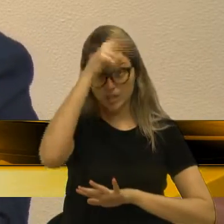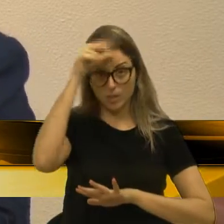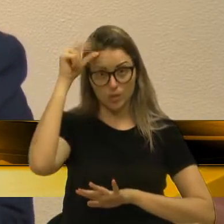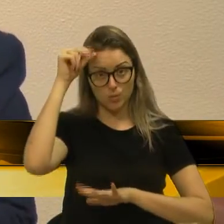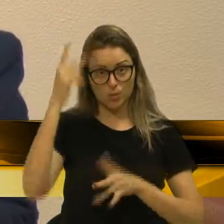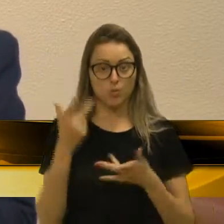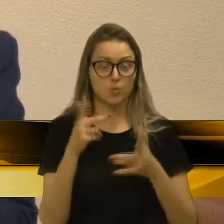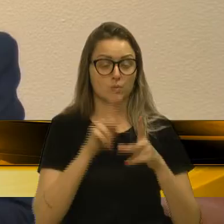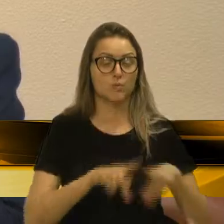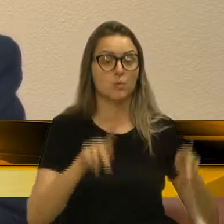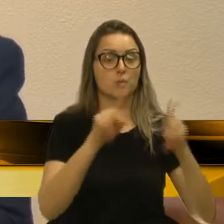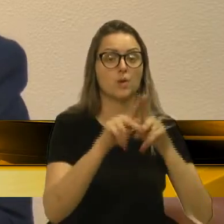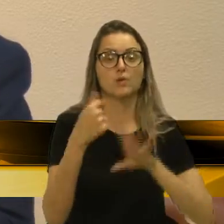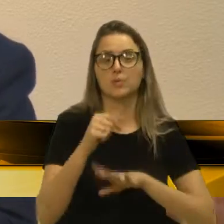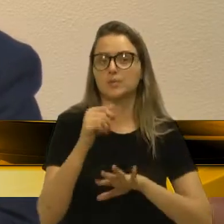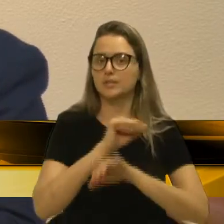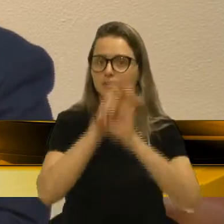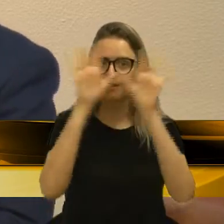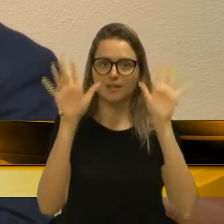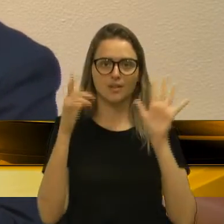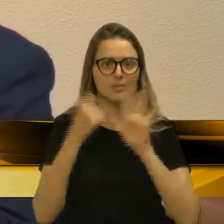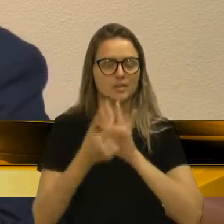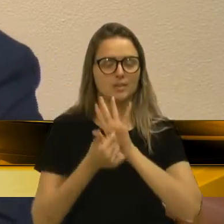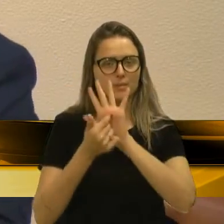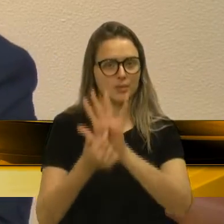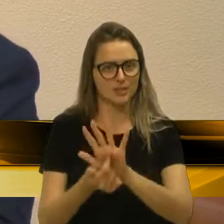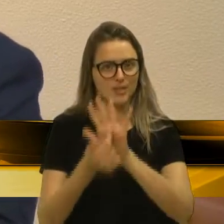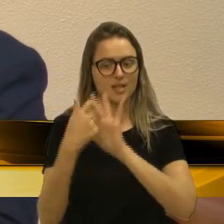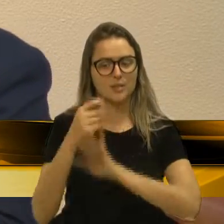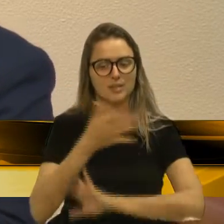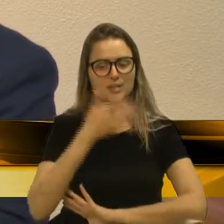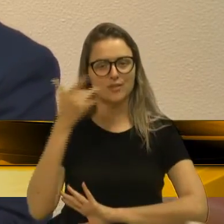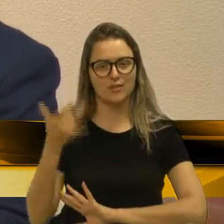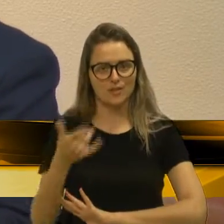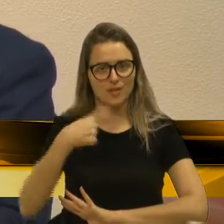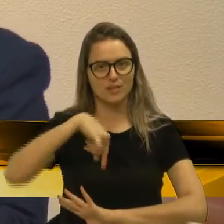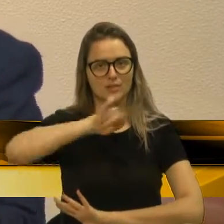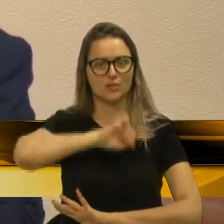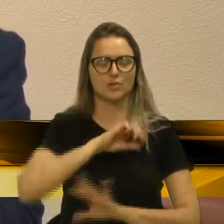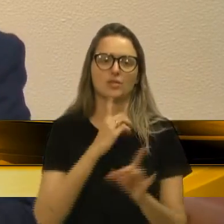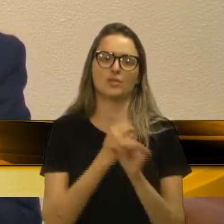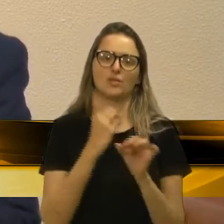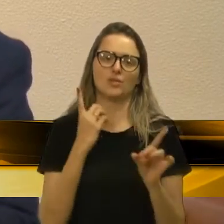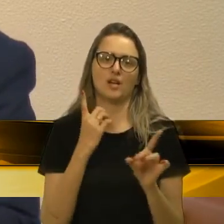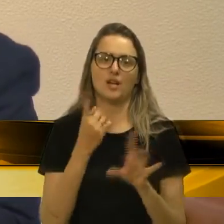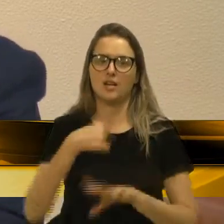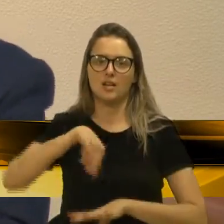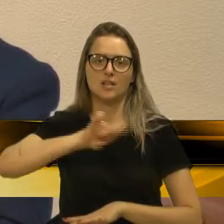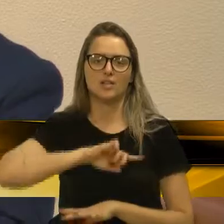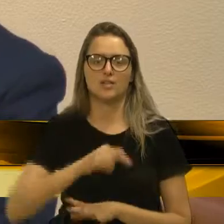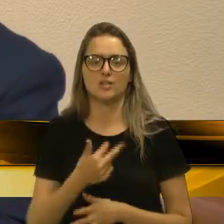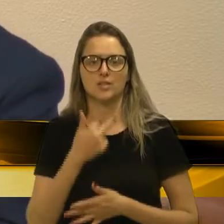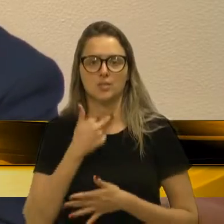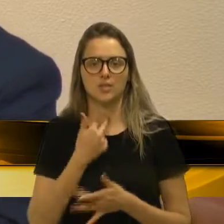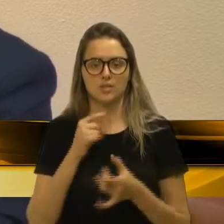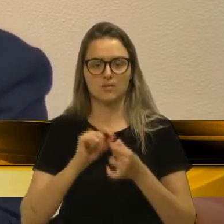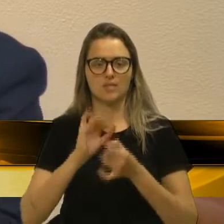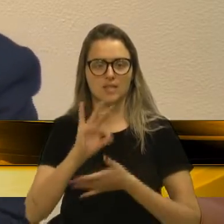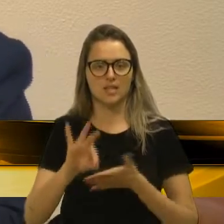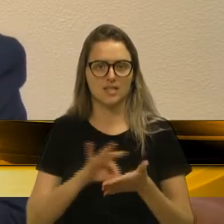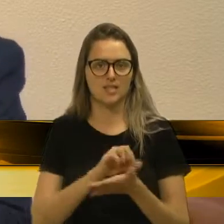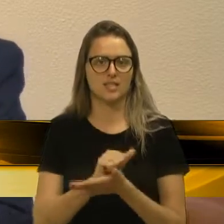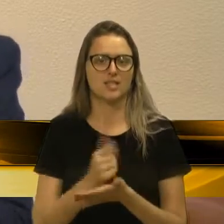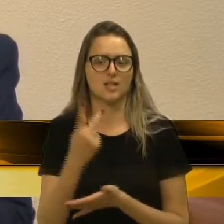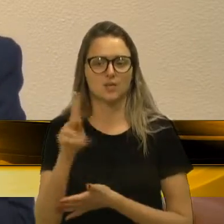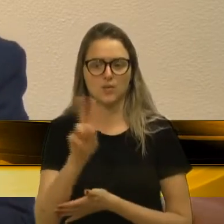do poder público têm que ser transparentes. Elas têm que ser fáceis de a gente achar. Nós não precisamos fazer cadastro, entrar no site e fazer cadastro, deixar o teu nome,